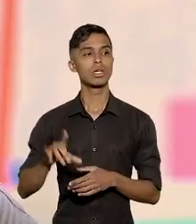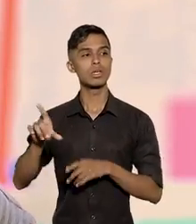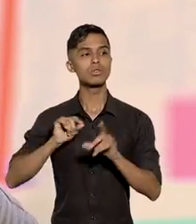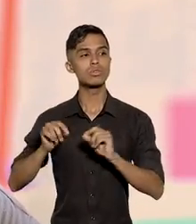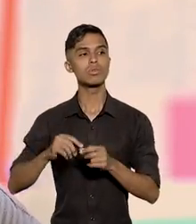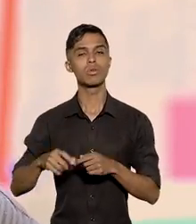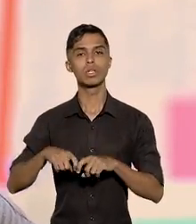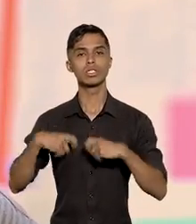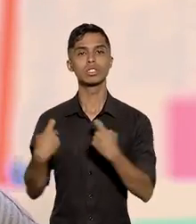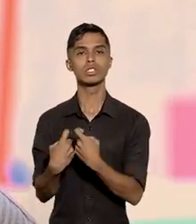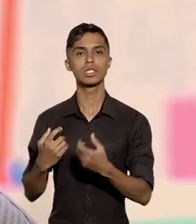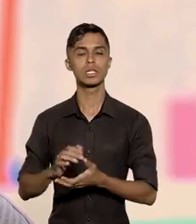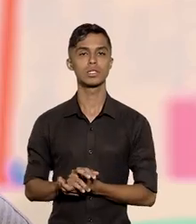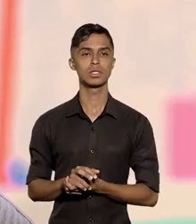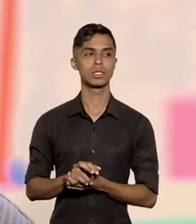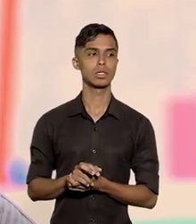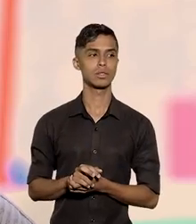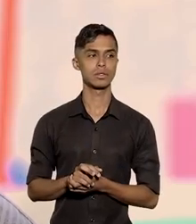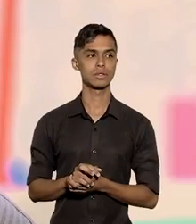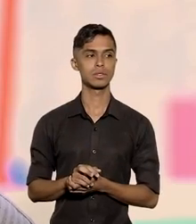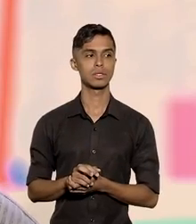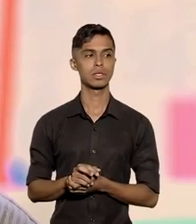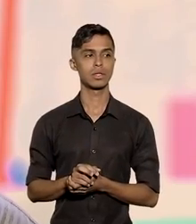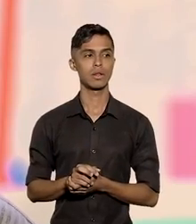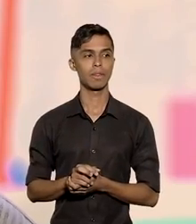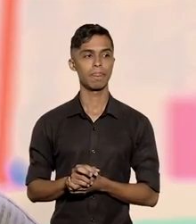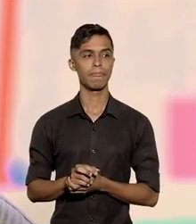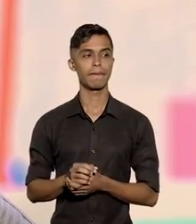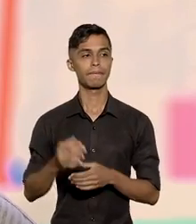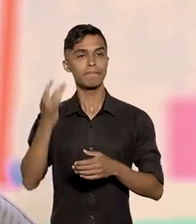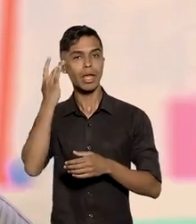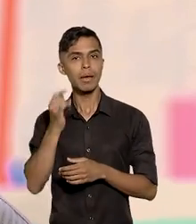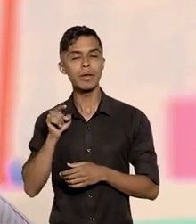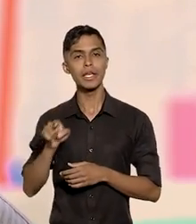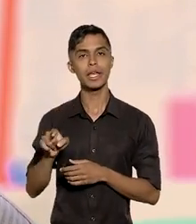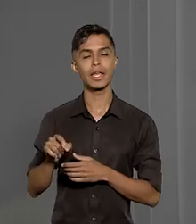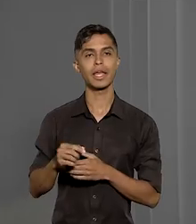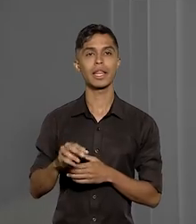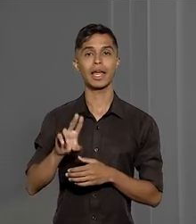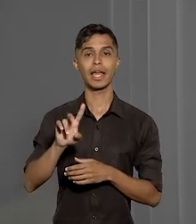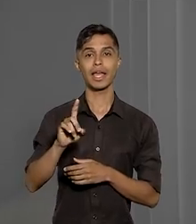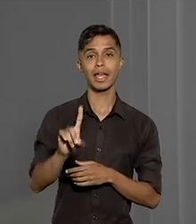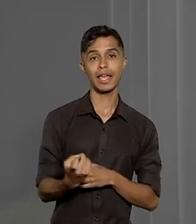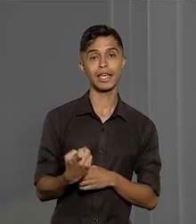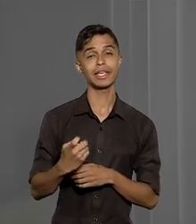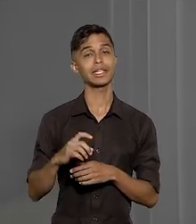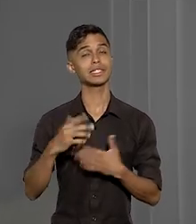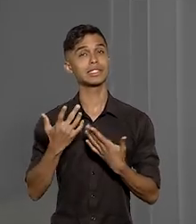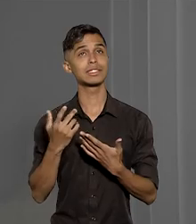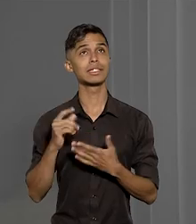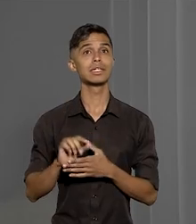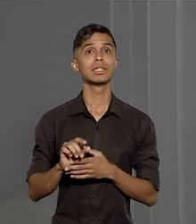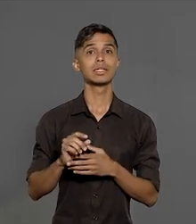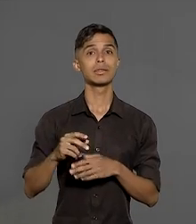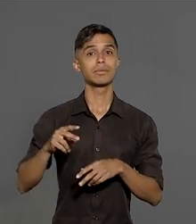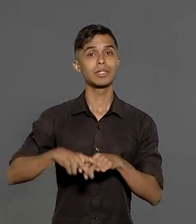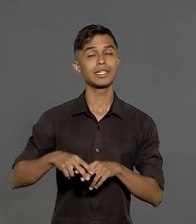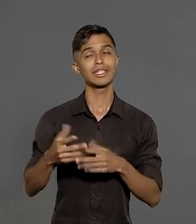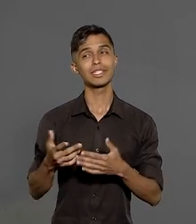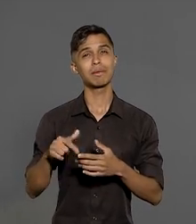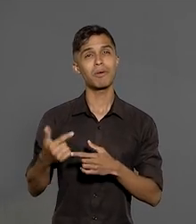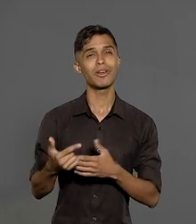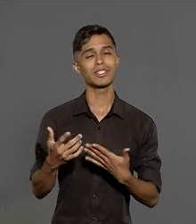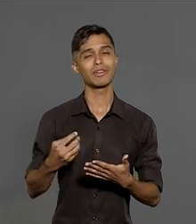aí soma-se a isso o fato de amanhã elas se tornarem ex-presidiárias. Então, se o Estado não se preocupar com isso,